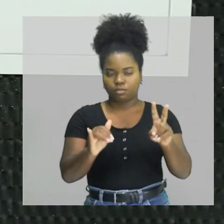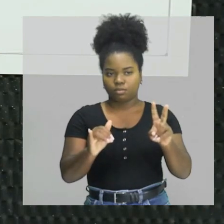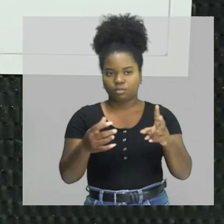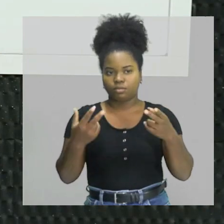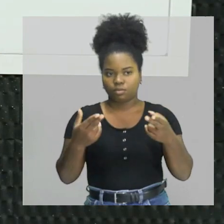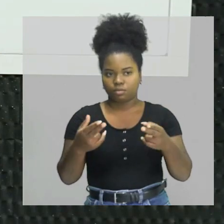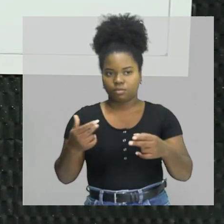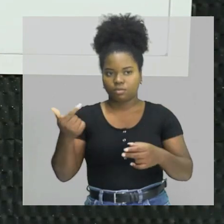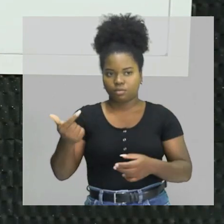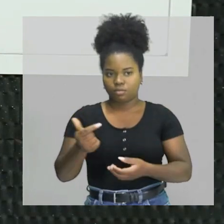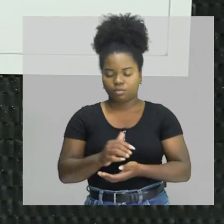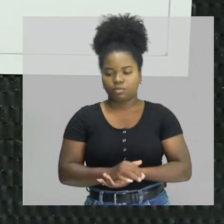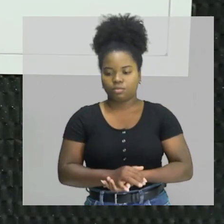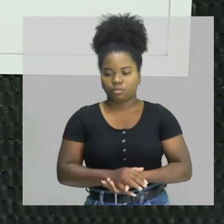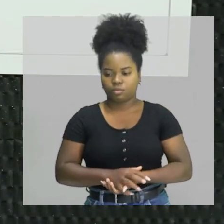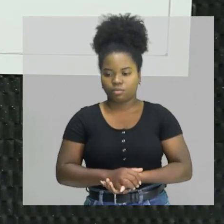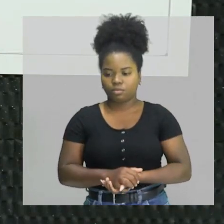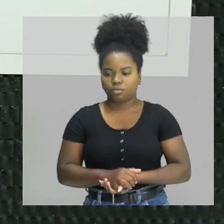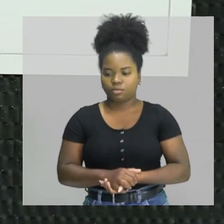igual a 2.